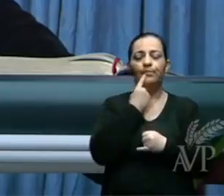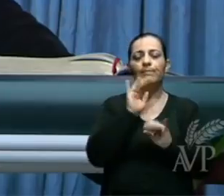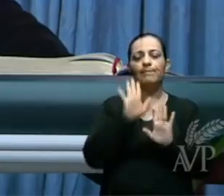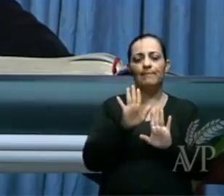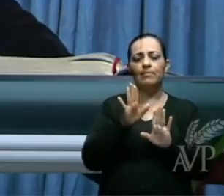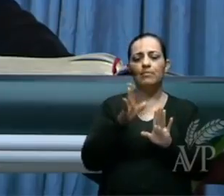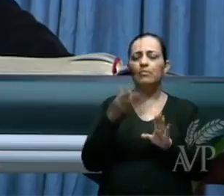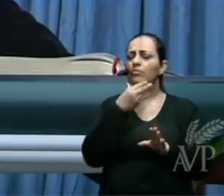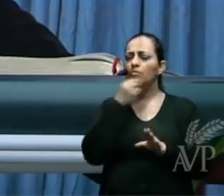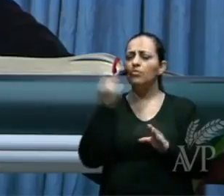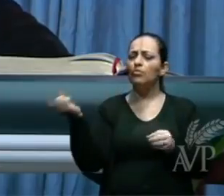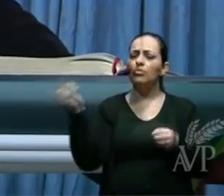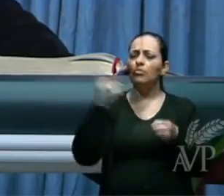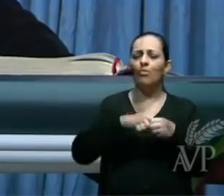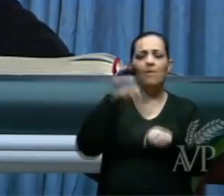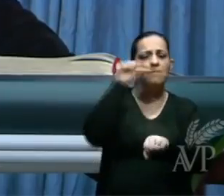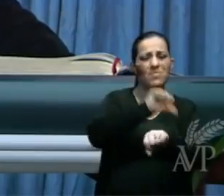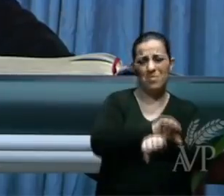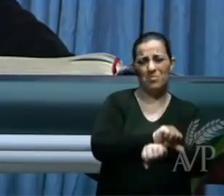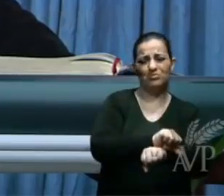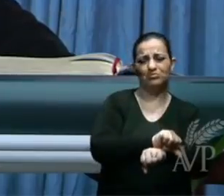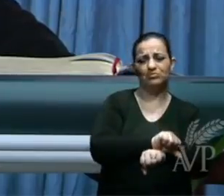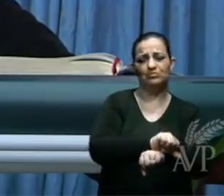o homem voltou pior